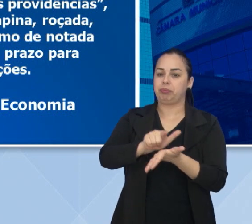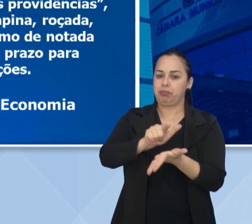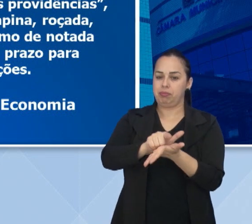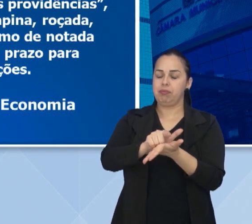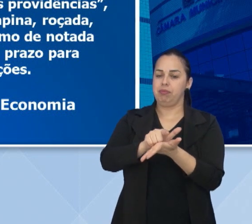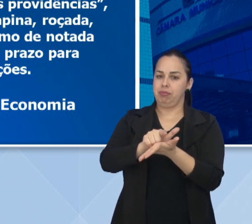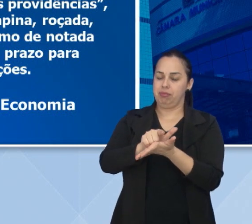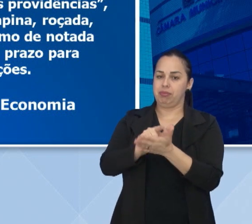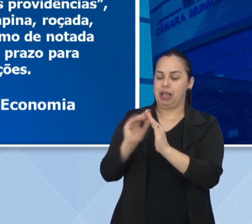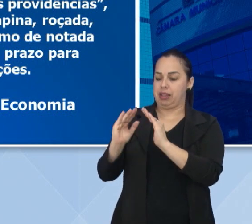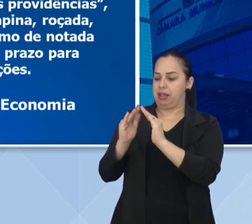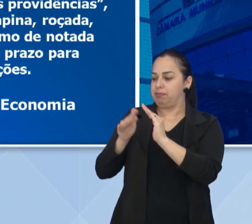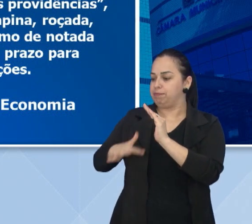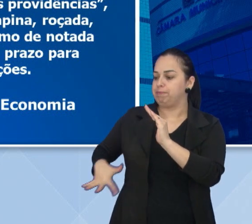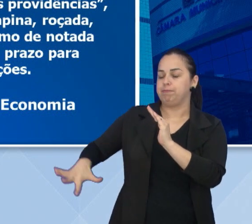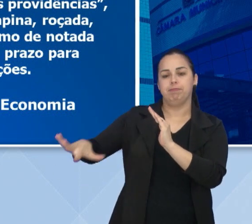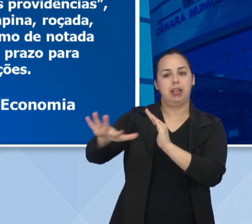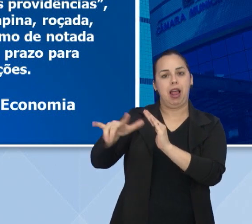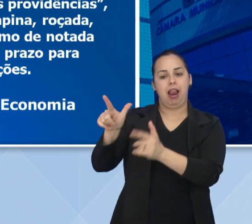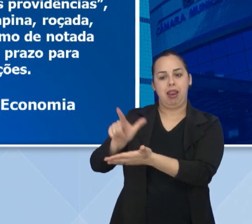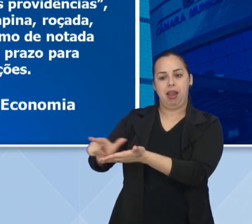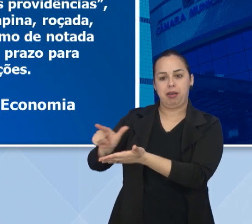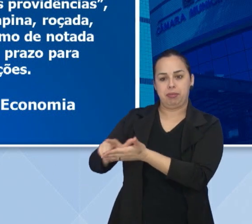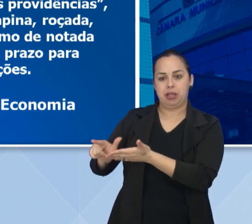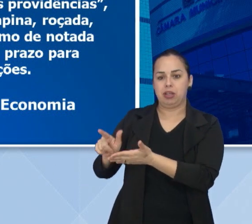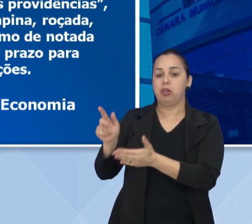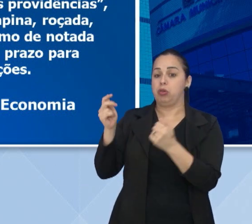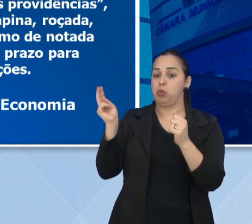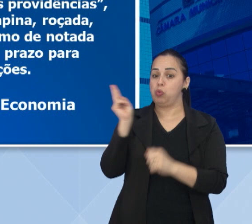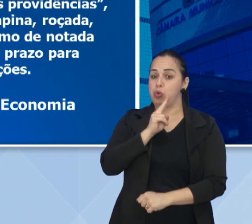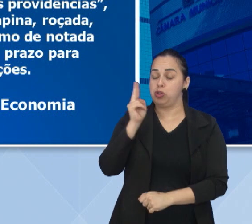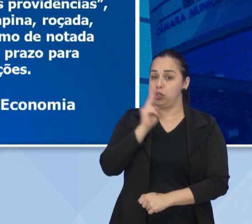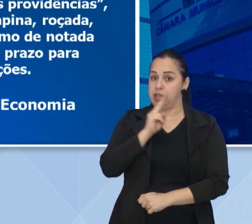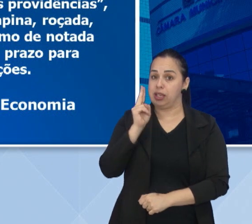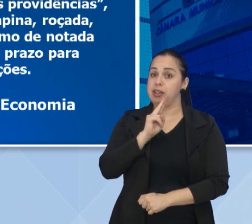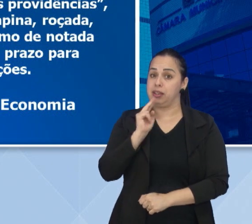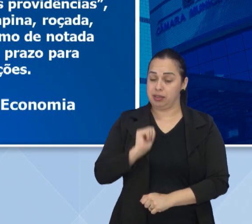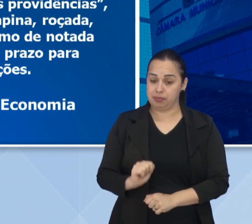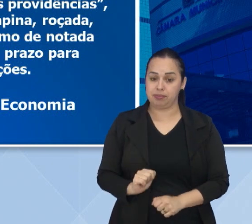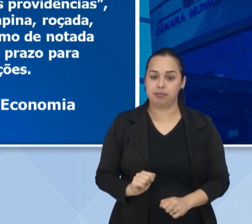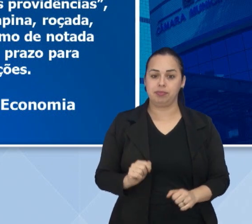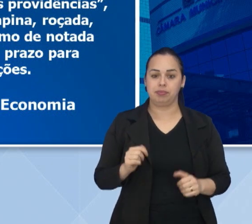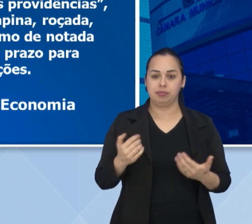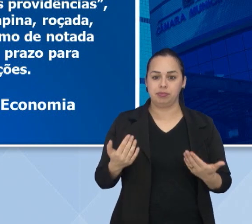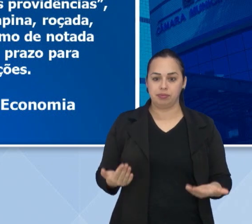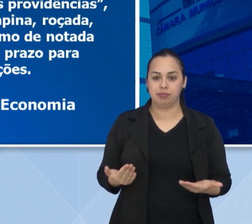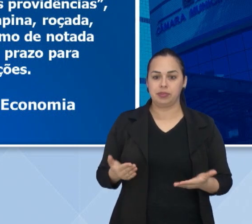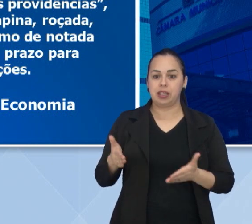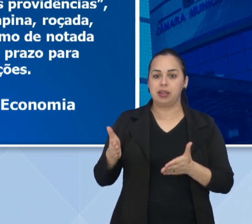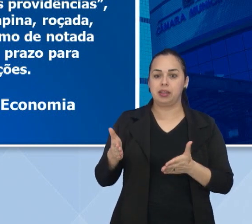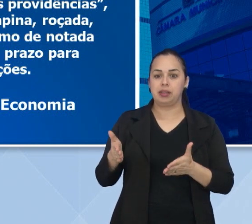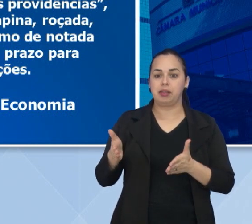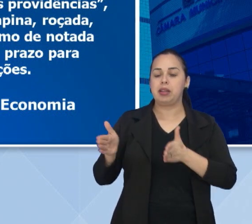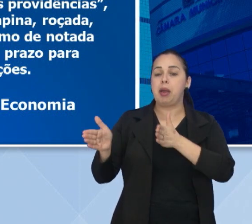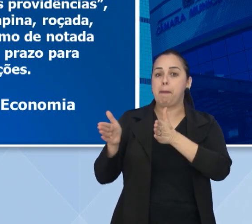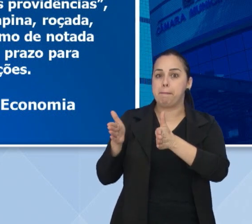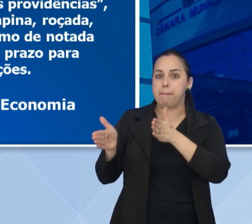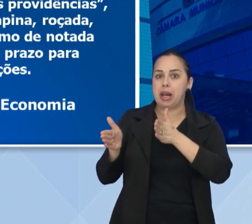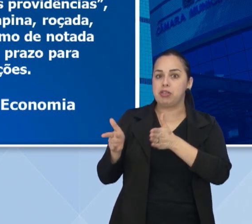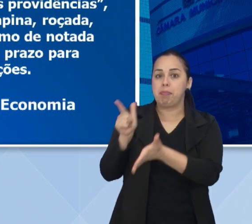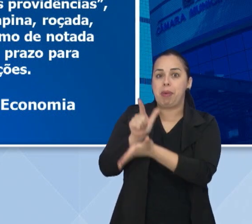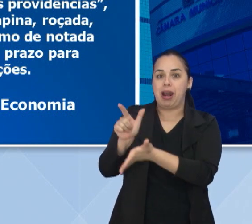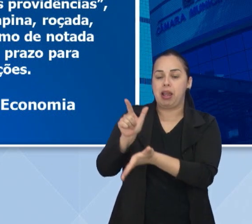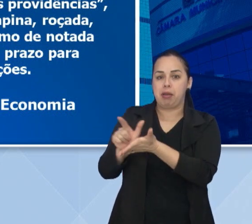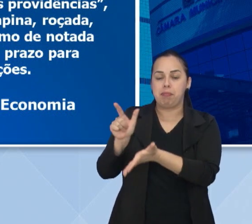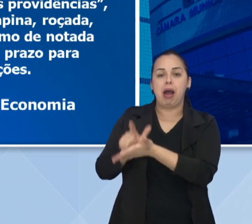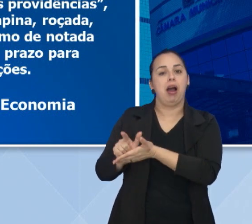em geral, como de notada urgência e interesse público. Estabelece prazo para a intervenção